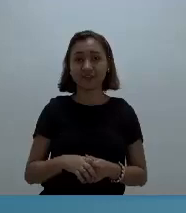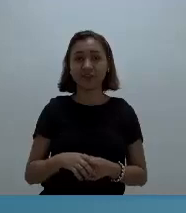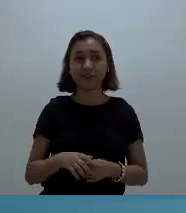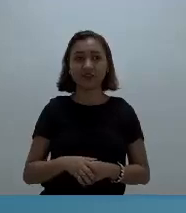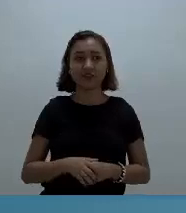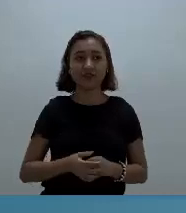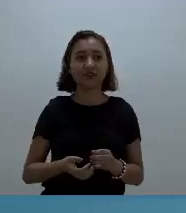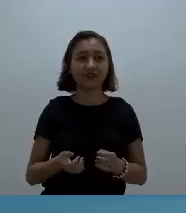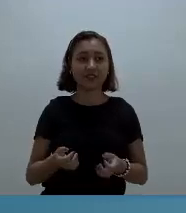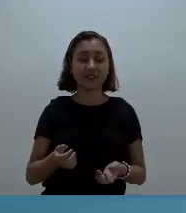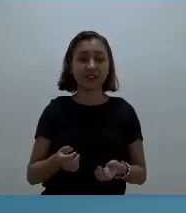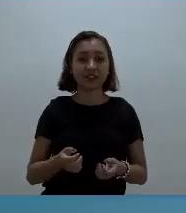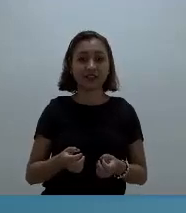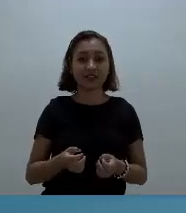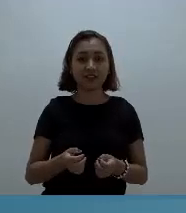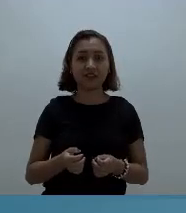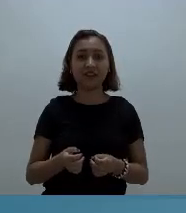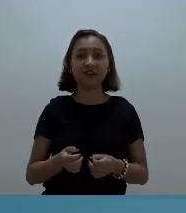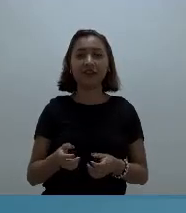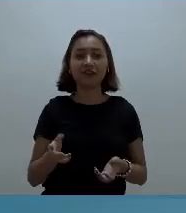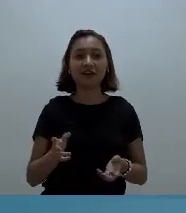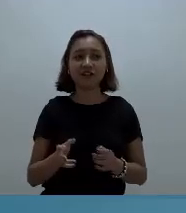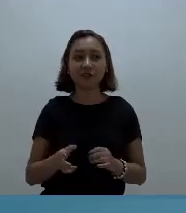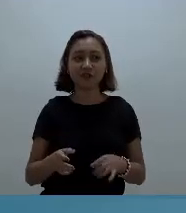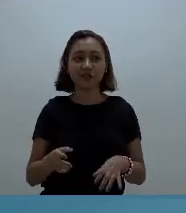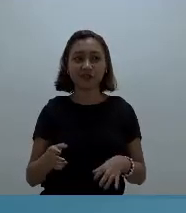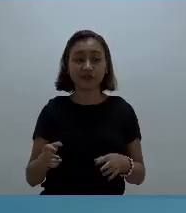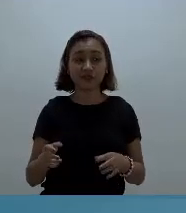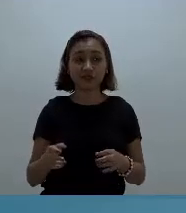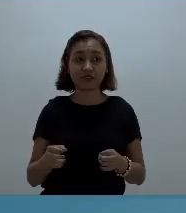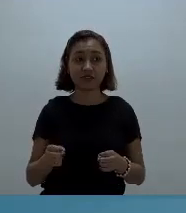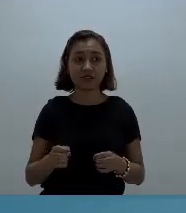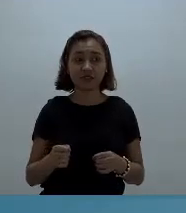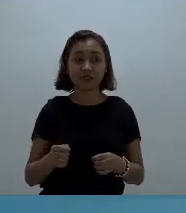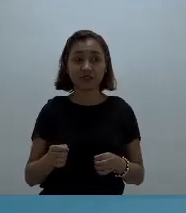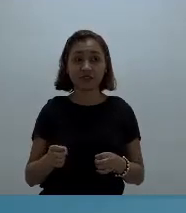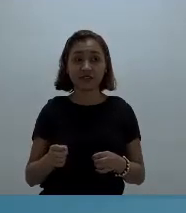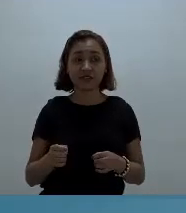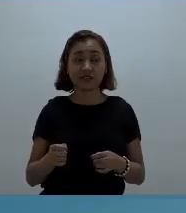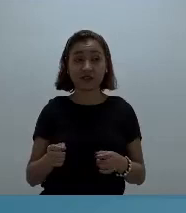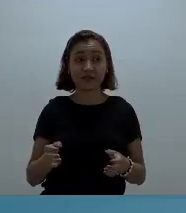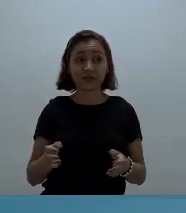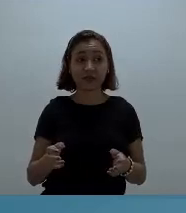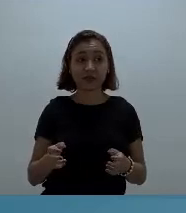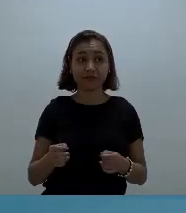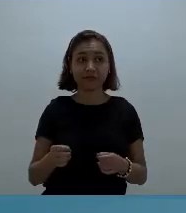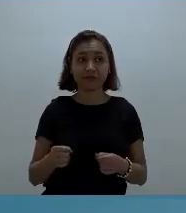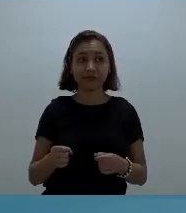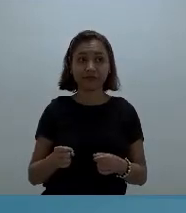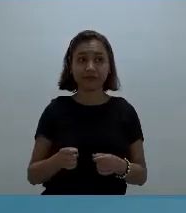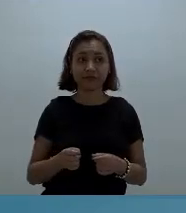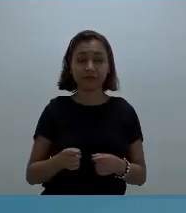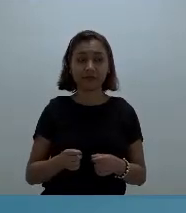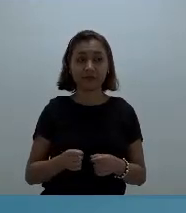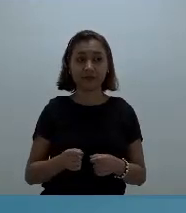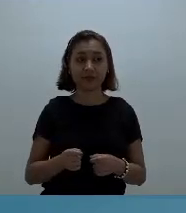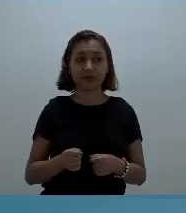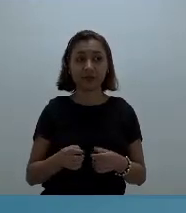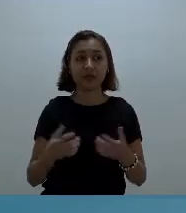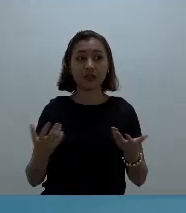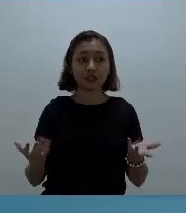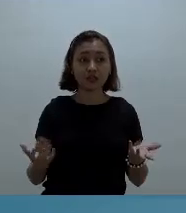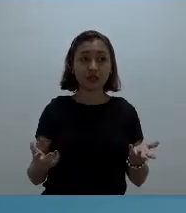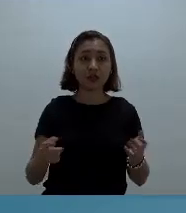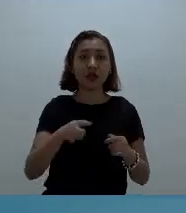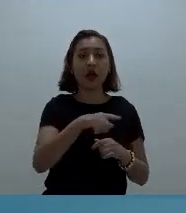Na aprovação da ata, vamos ter a ata para aprovar. Se ninguém se manifestar, a ata está